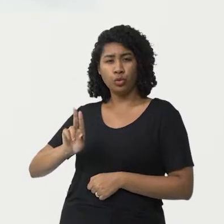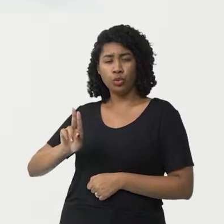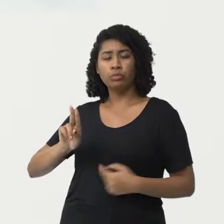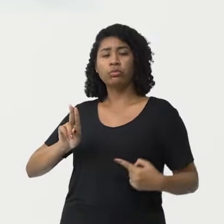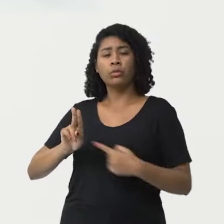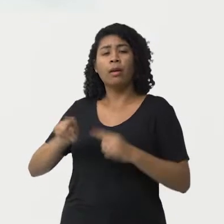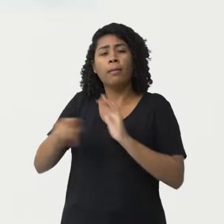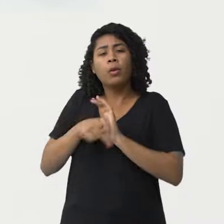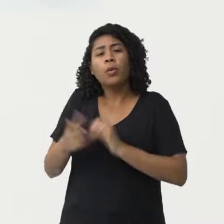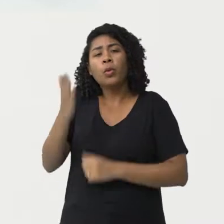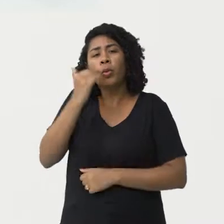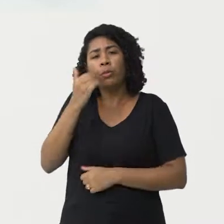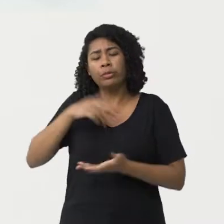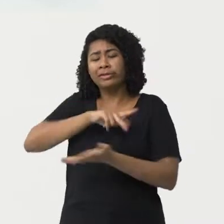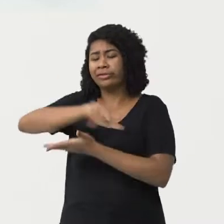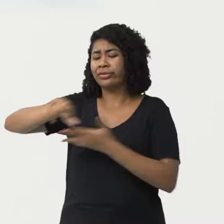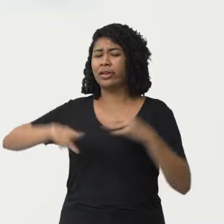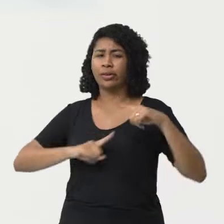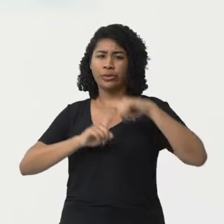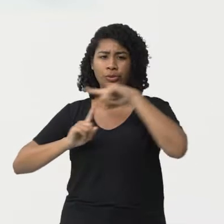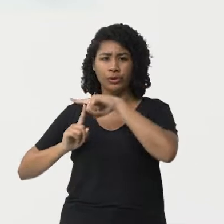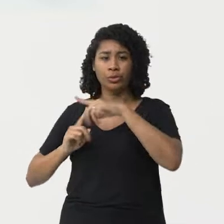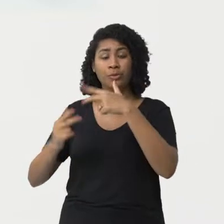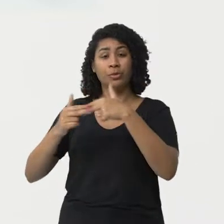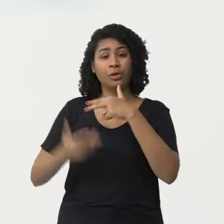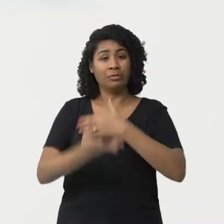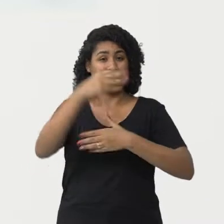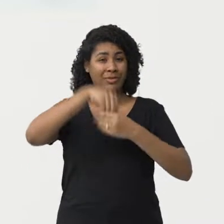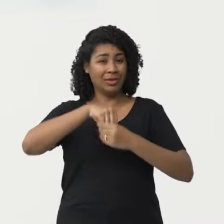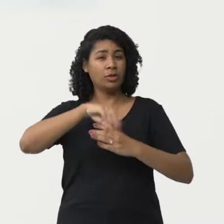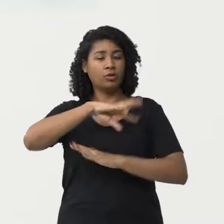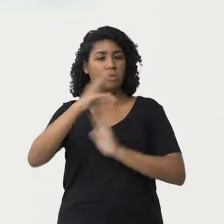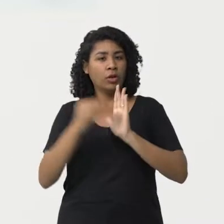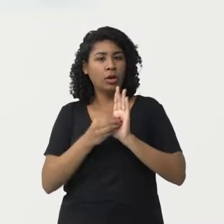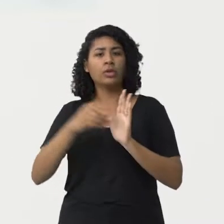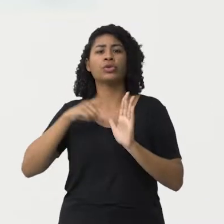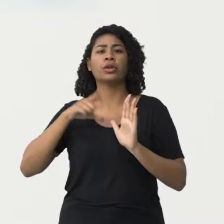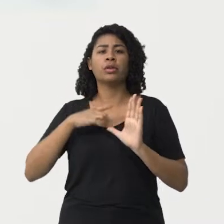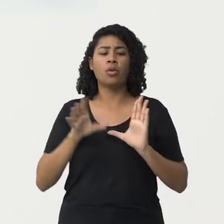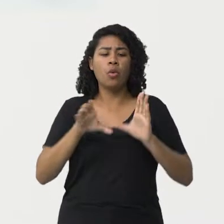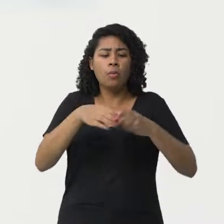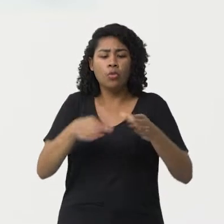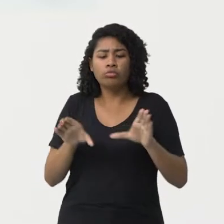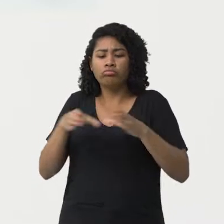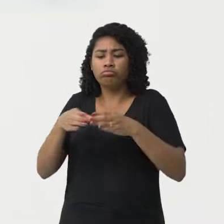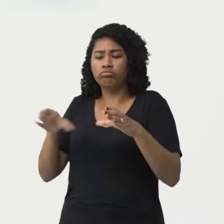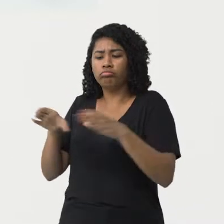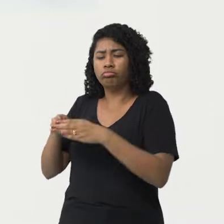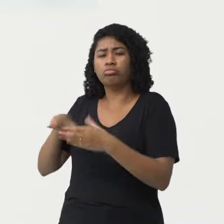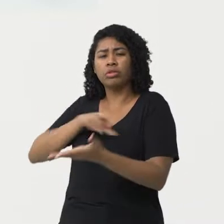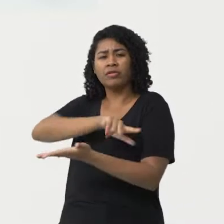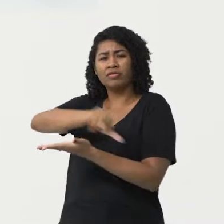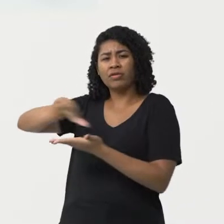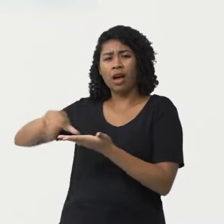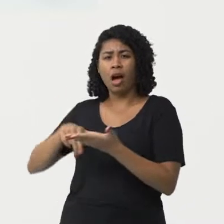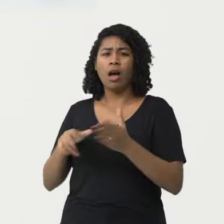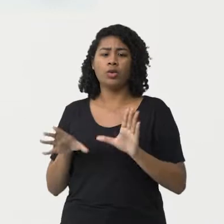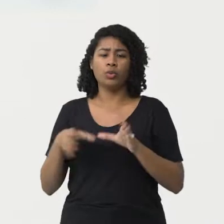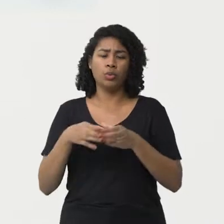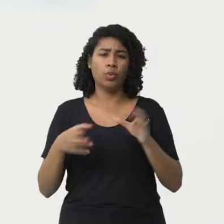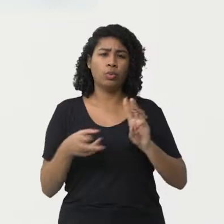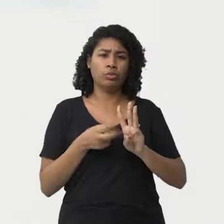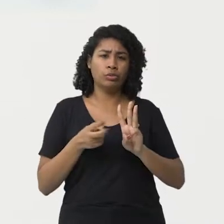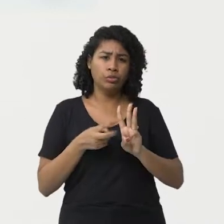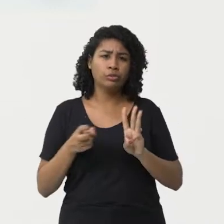floresta amazônica possui faz com que diversas comunidades, as comunidades ribeirinhas, os grupos indígenas,